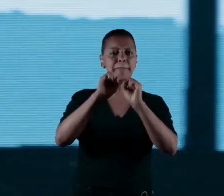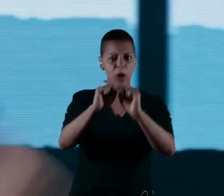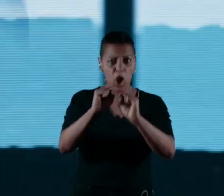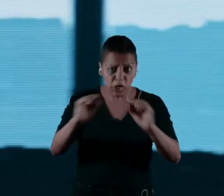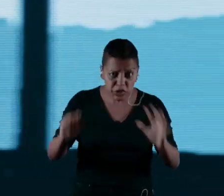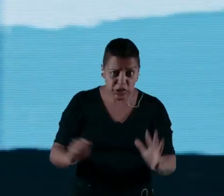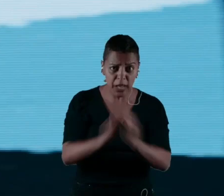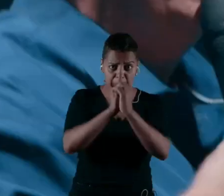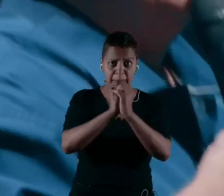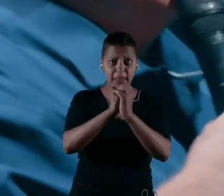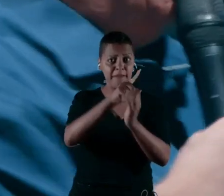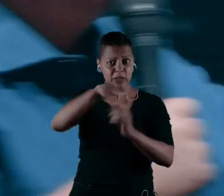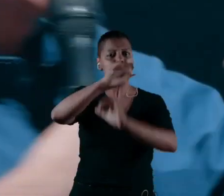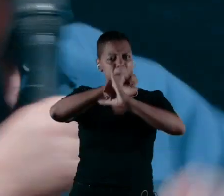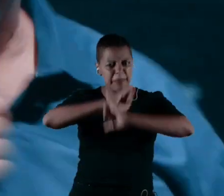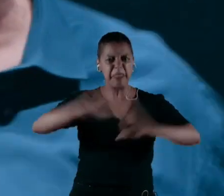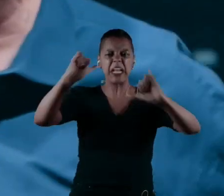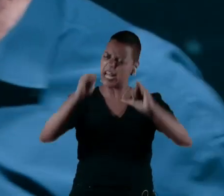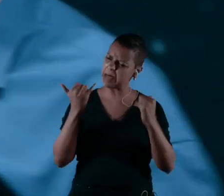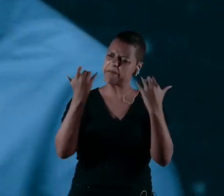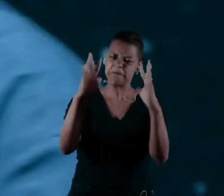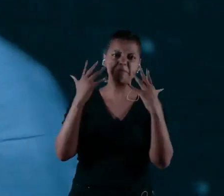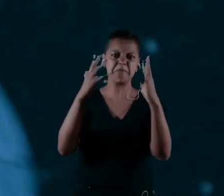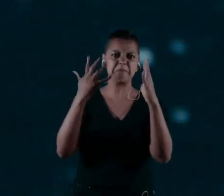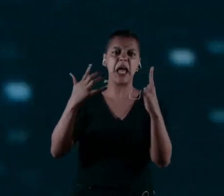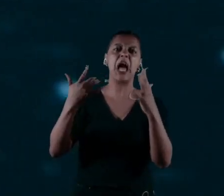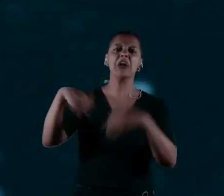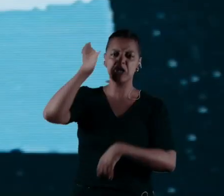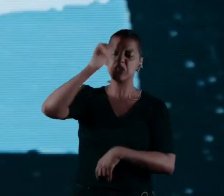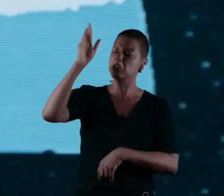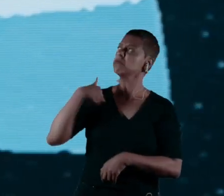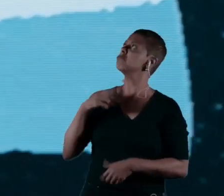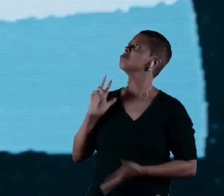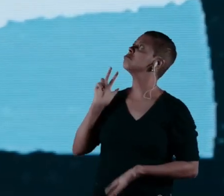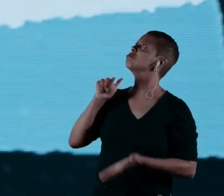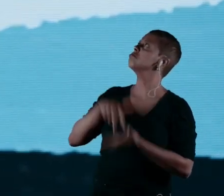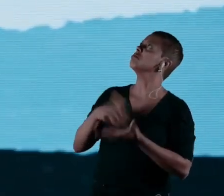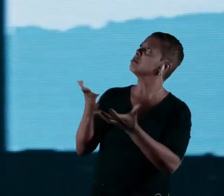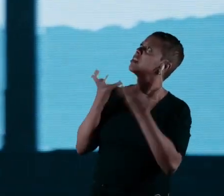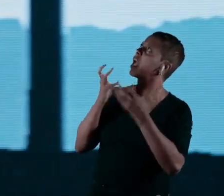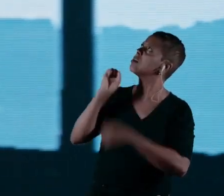aplaudir o Senhor agora. Declare: eu quero ser assim.